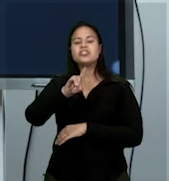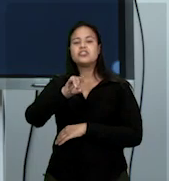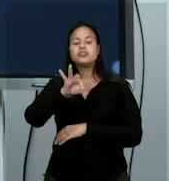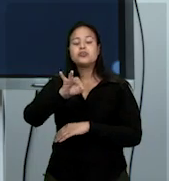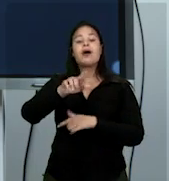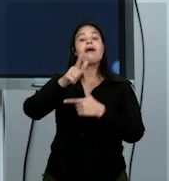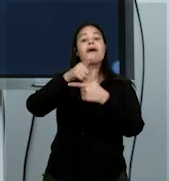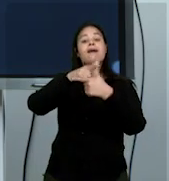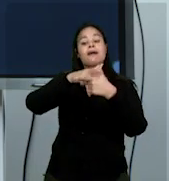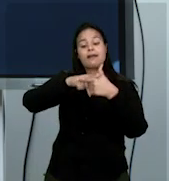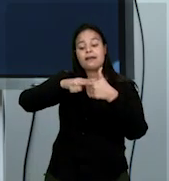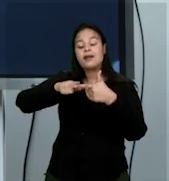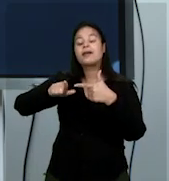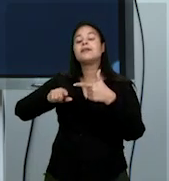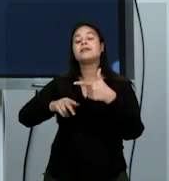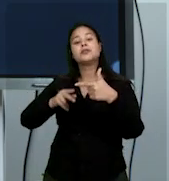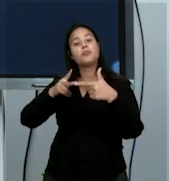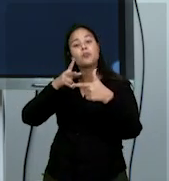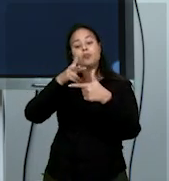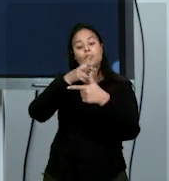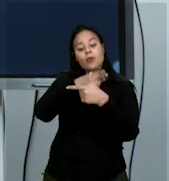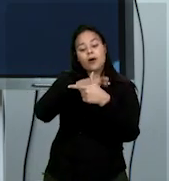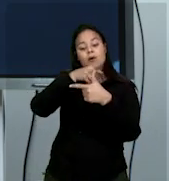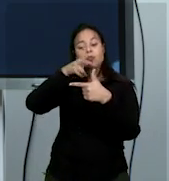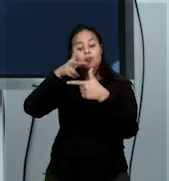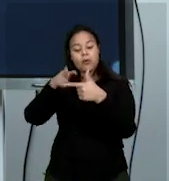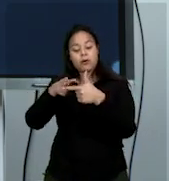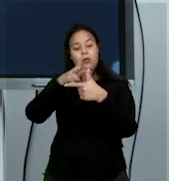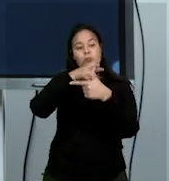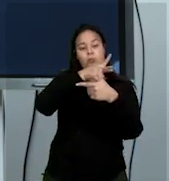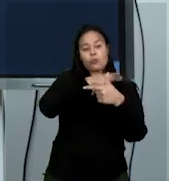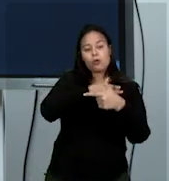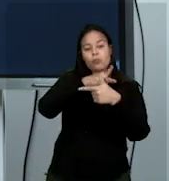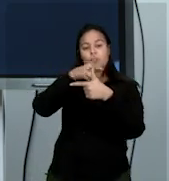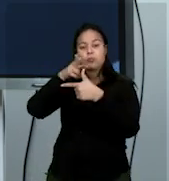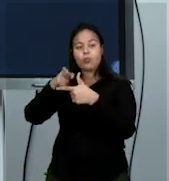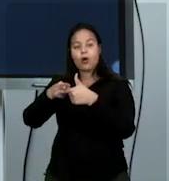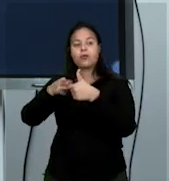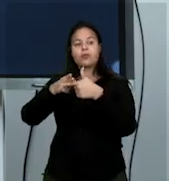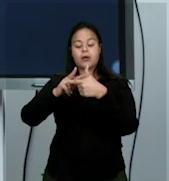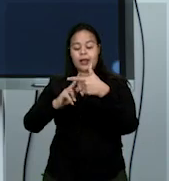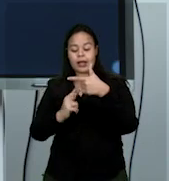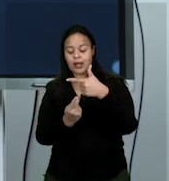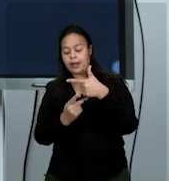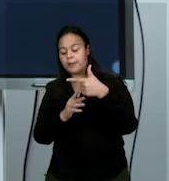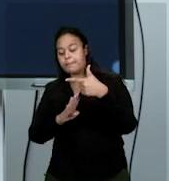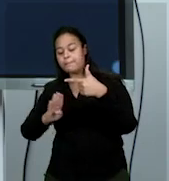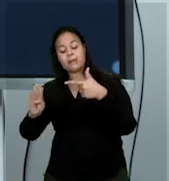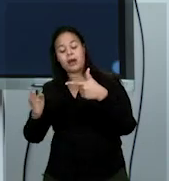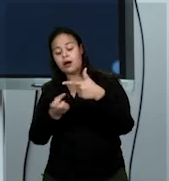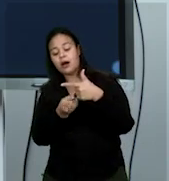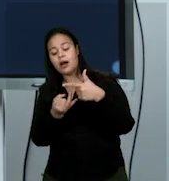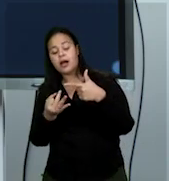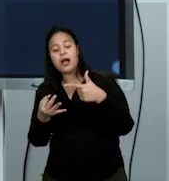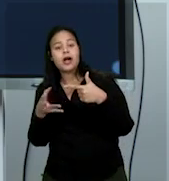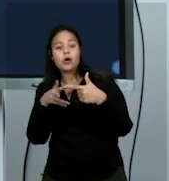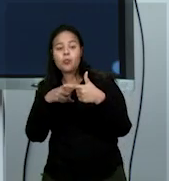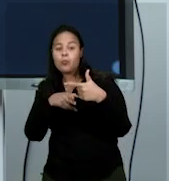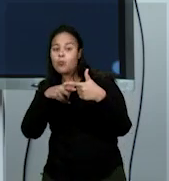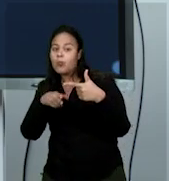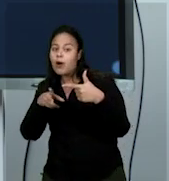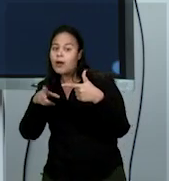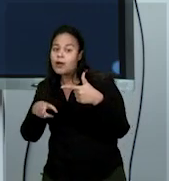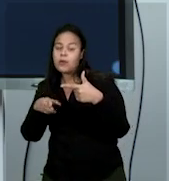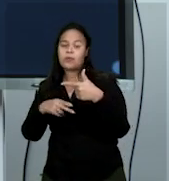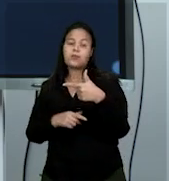dividindo, né, igualmente. Esse pedaço de HTB é do mesmo tamanho, tem a mesma medida que